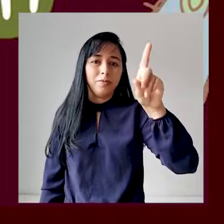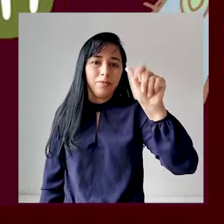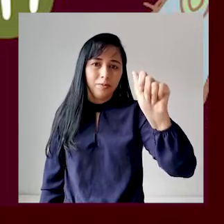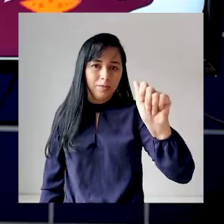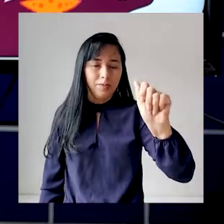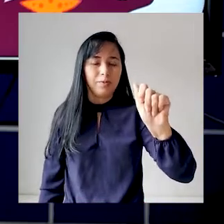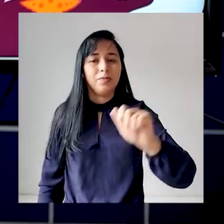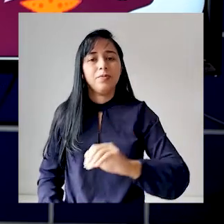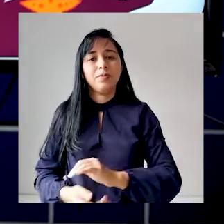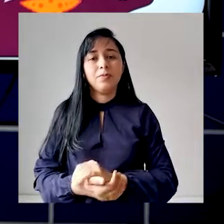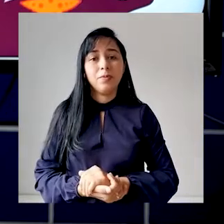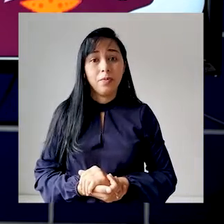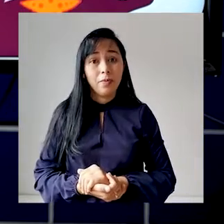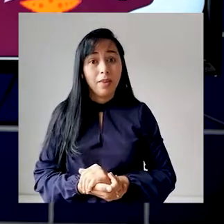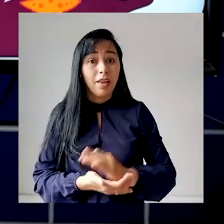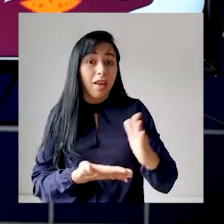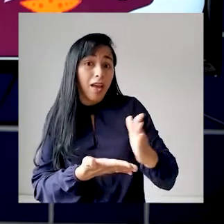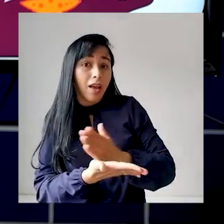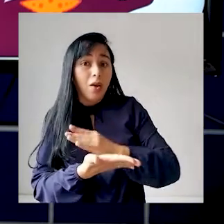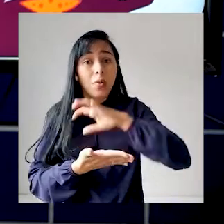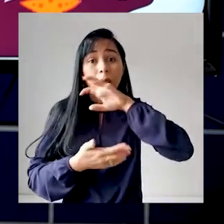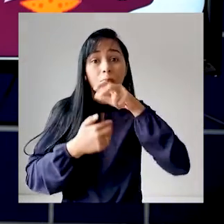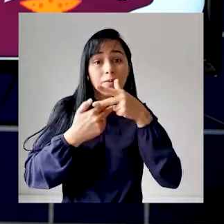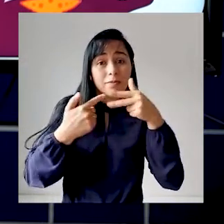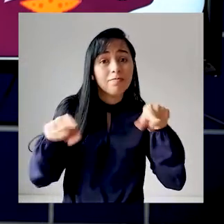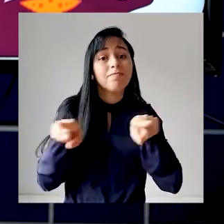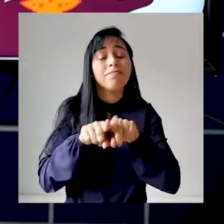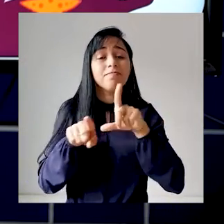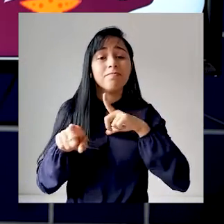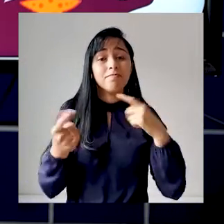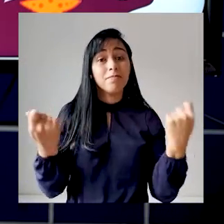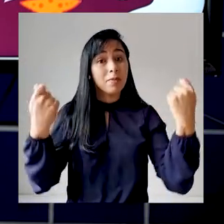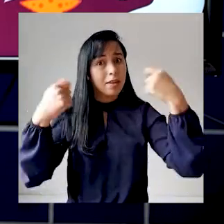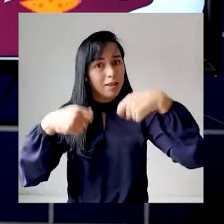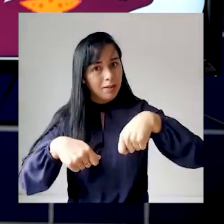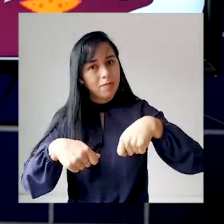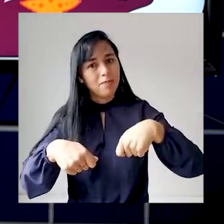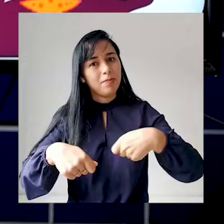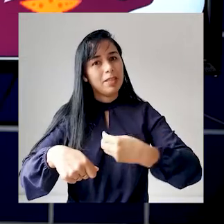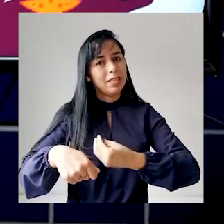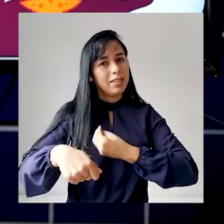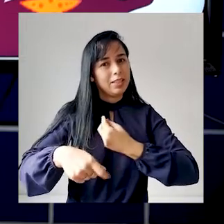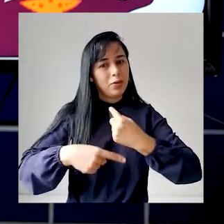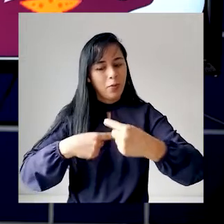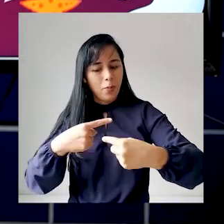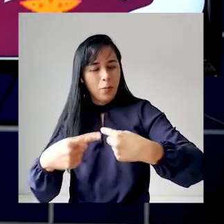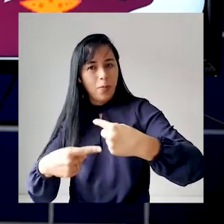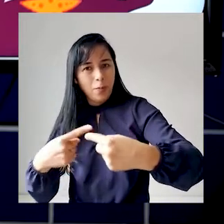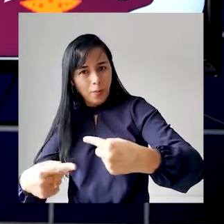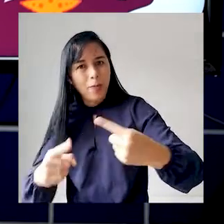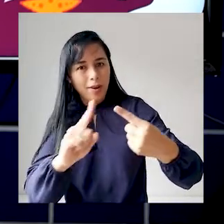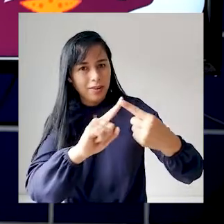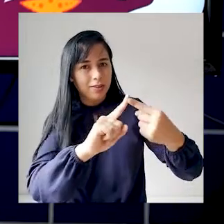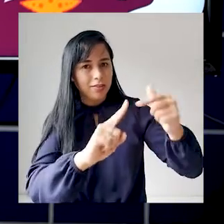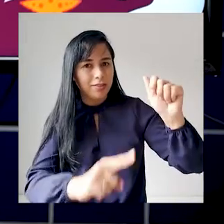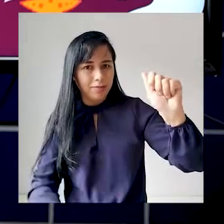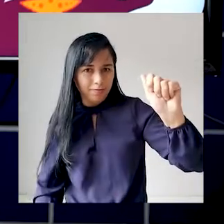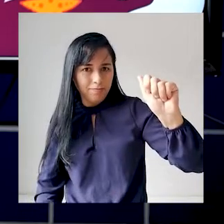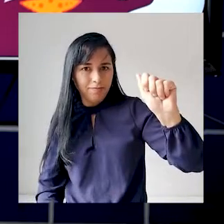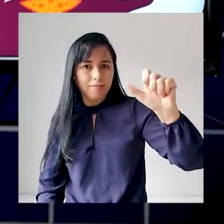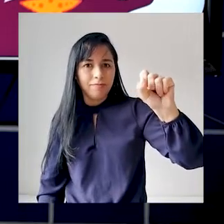nas plantas. Alguns animais também têm capacidade de reproduzir-se de forma